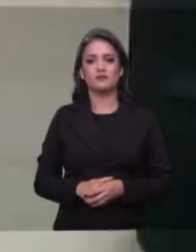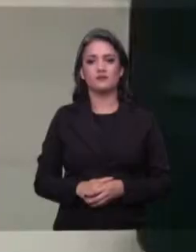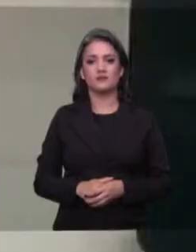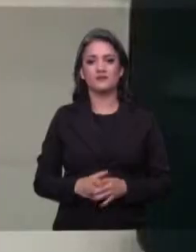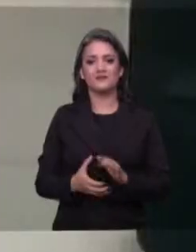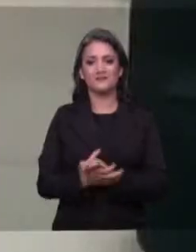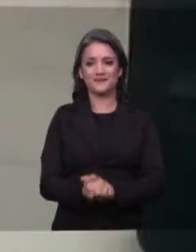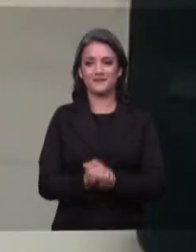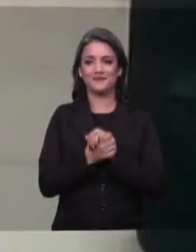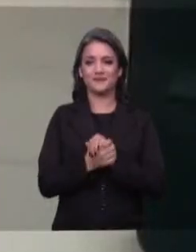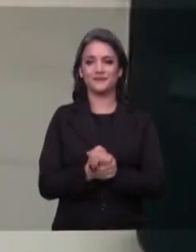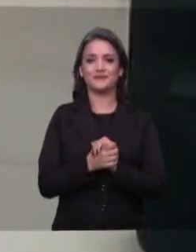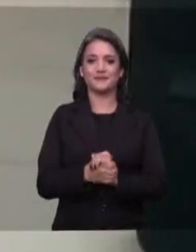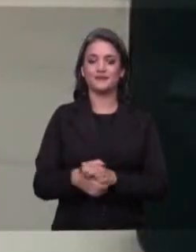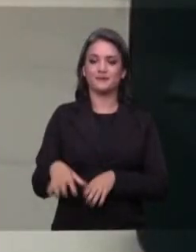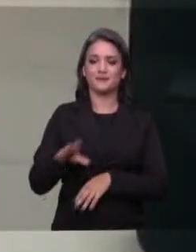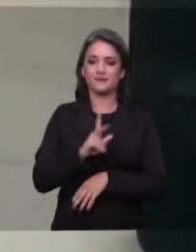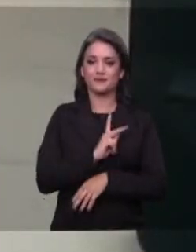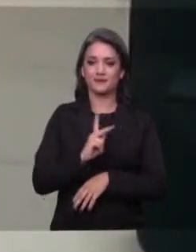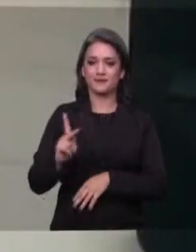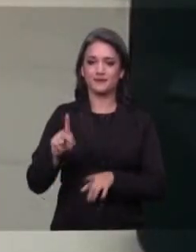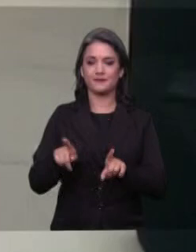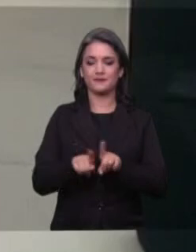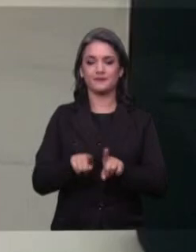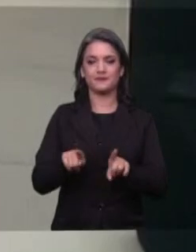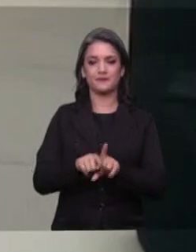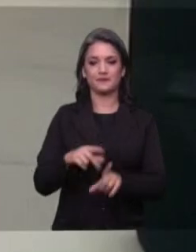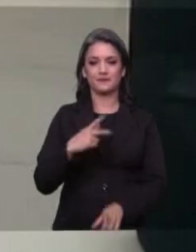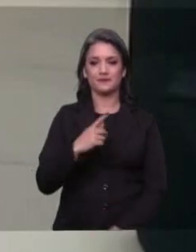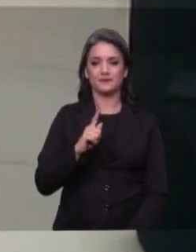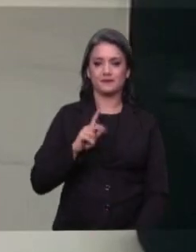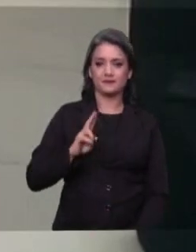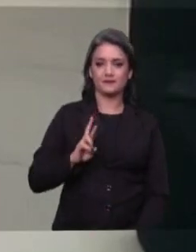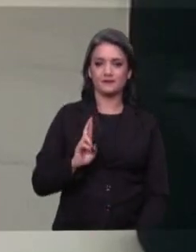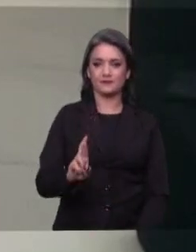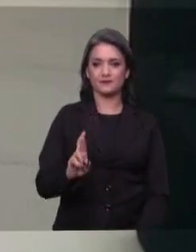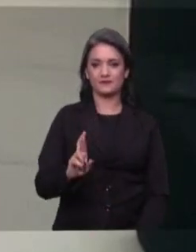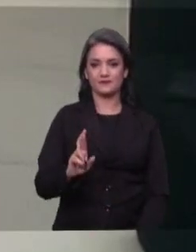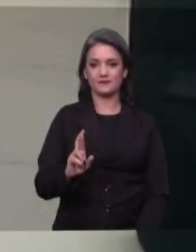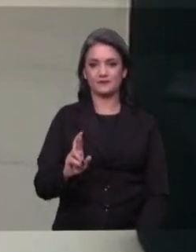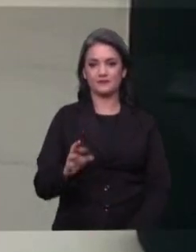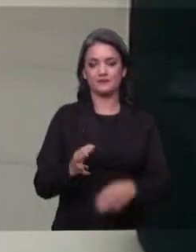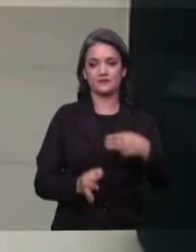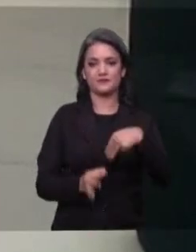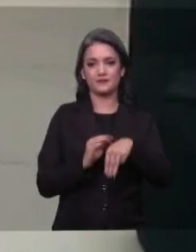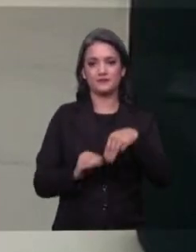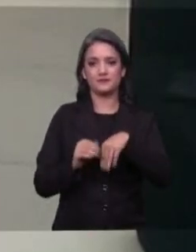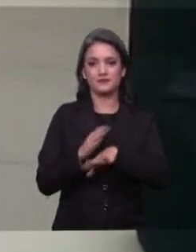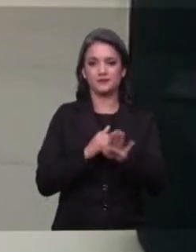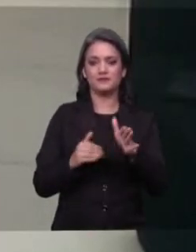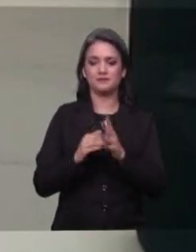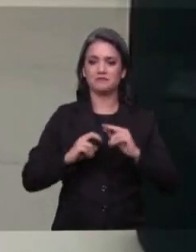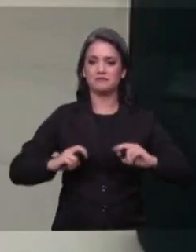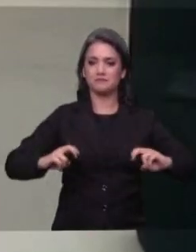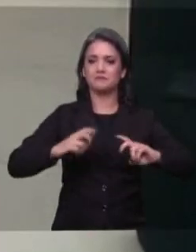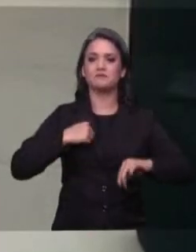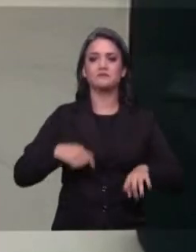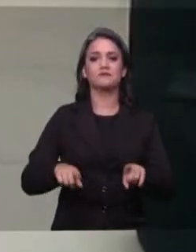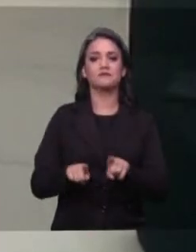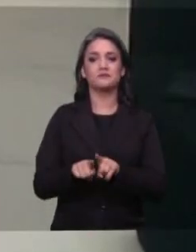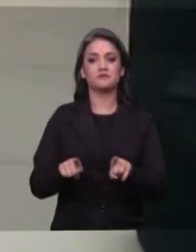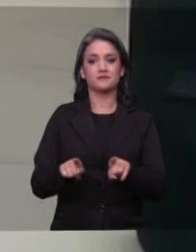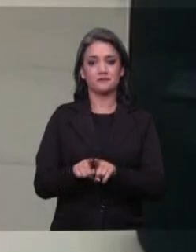de saudar Vossa Excelência, o ilustre procurador da República, os colegas. O ministro Luiz Fux participa